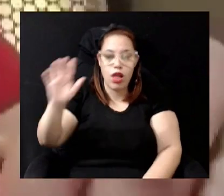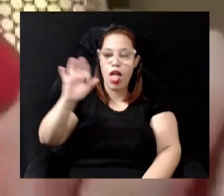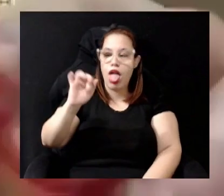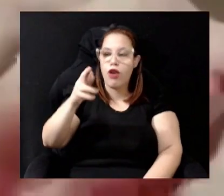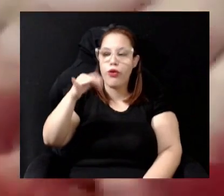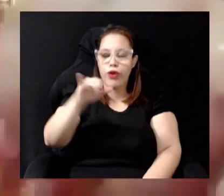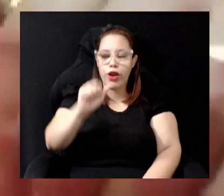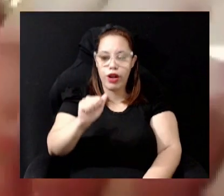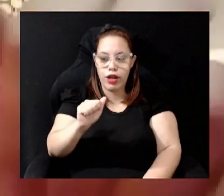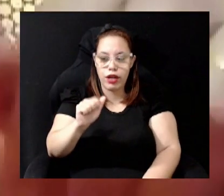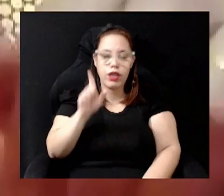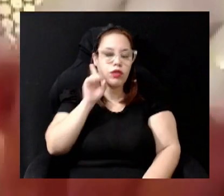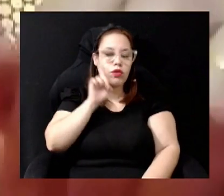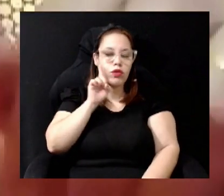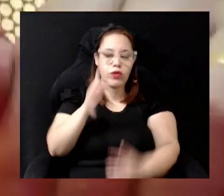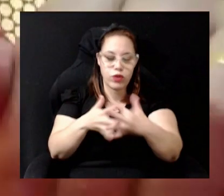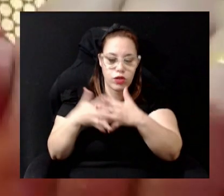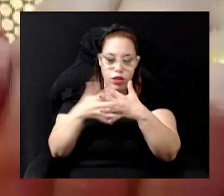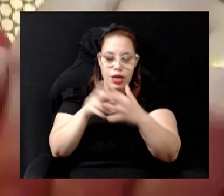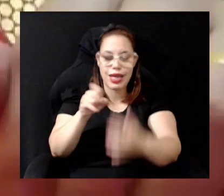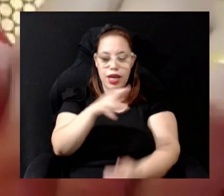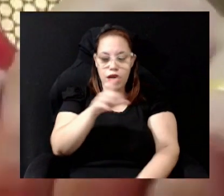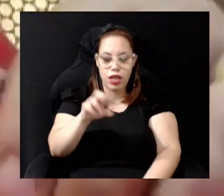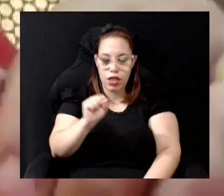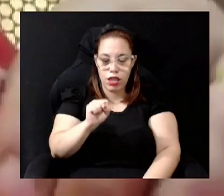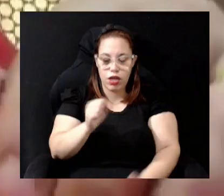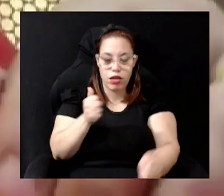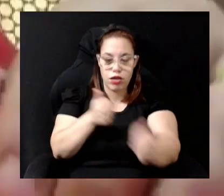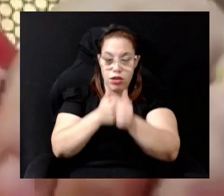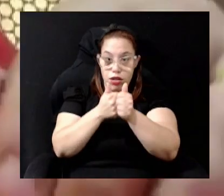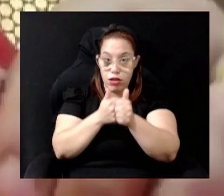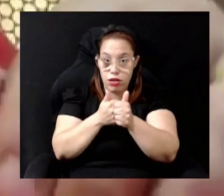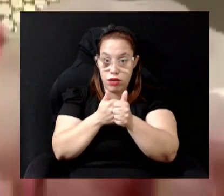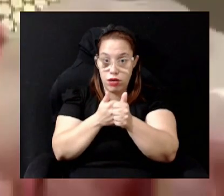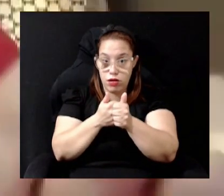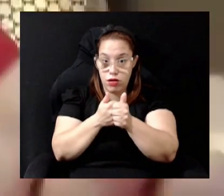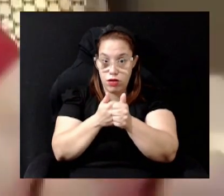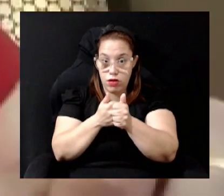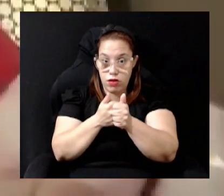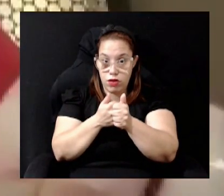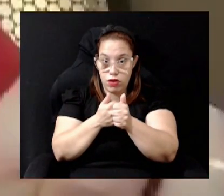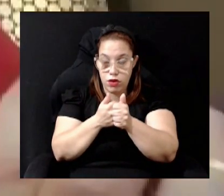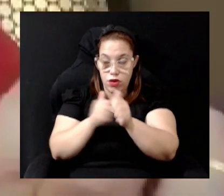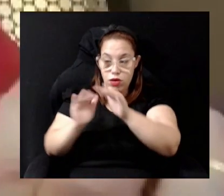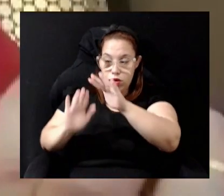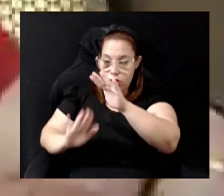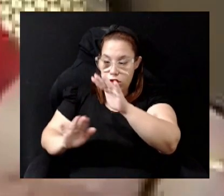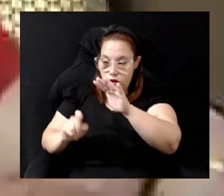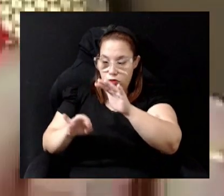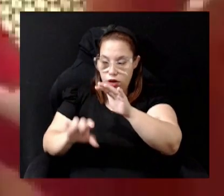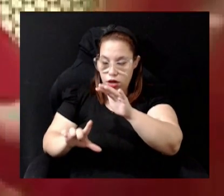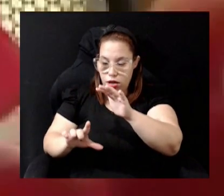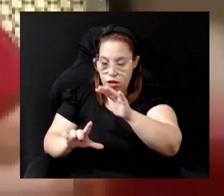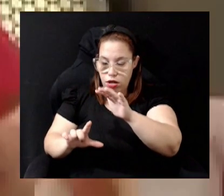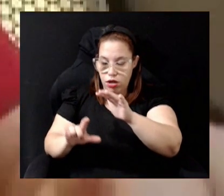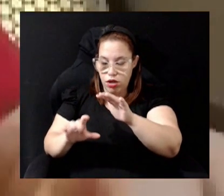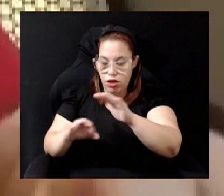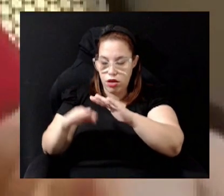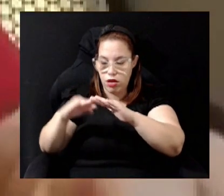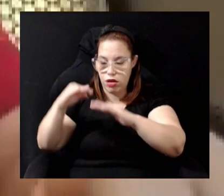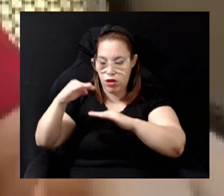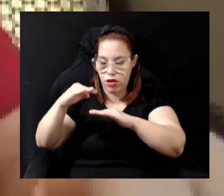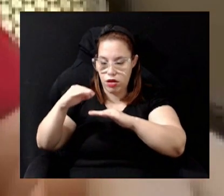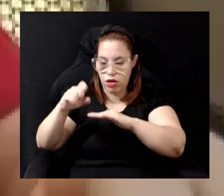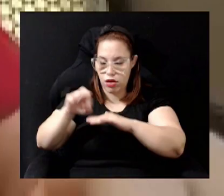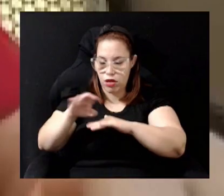Trópico de Câncer ali, próximo então à zona tropical ali, né, entre Equador, Trópico de Câncer e chegando próximo